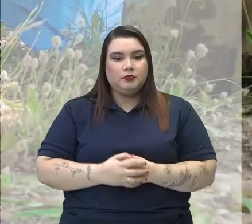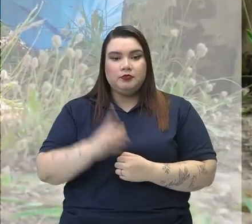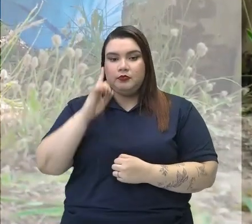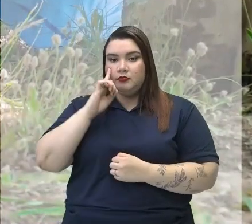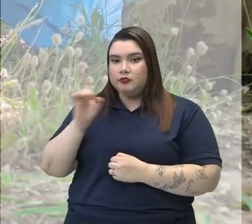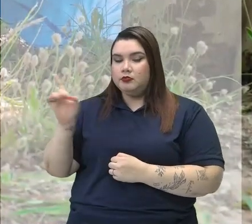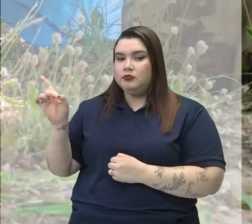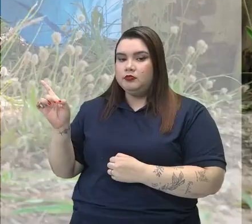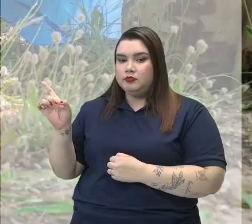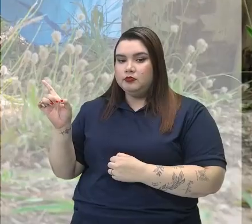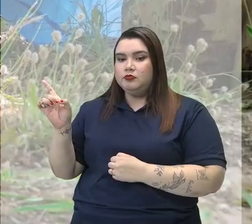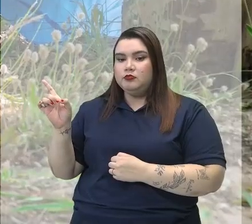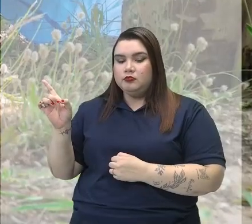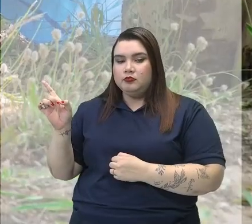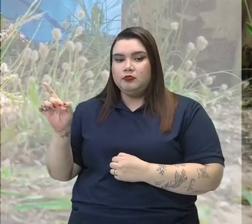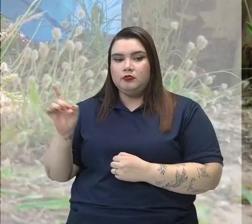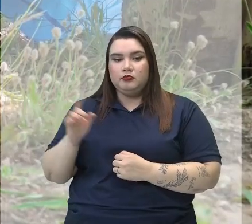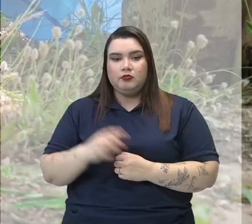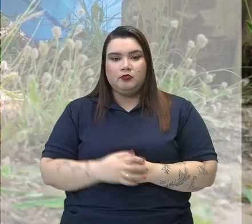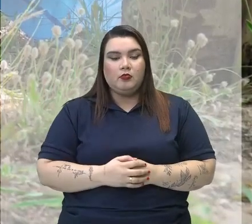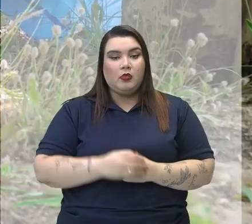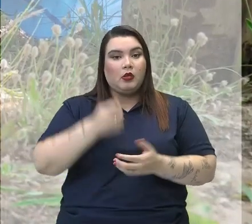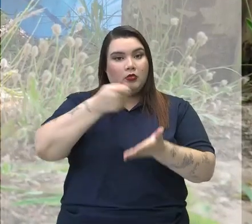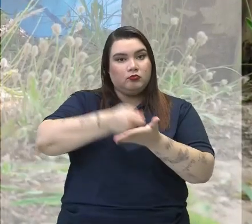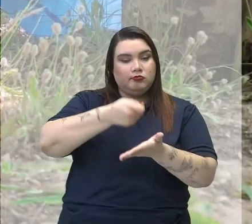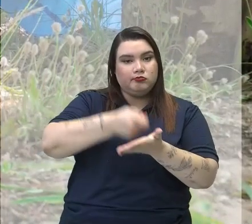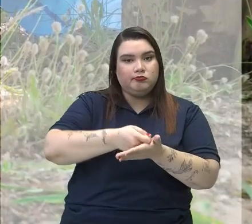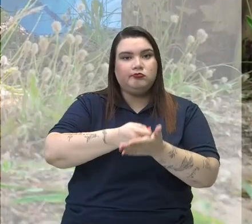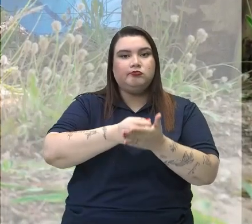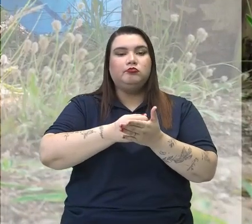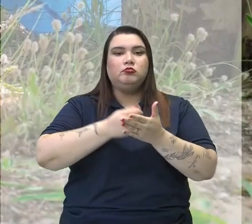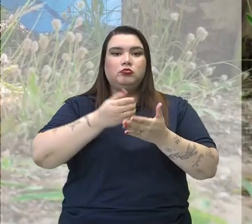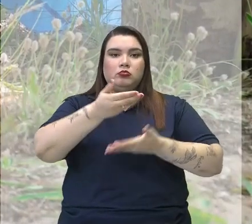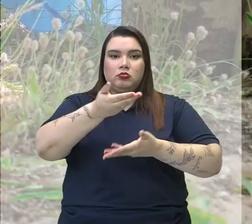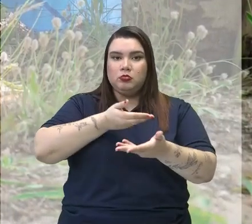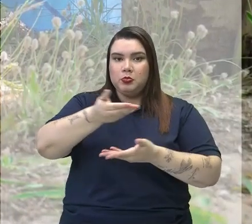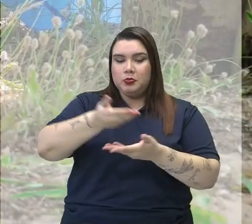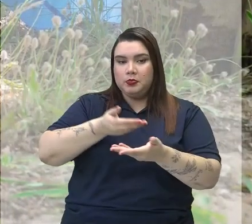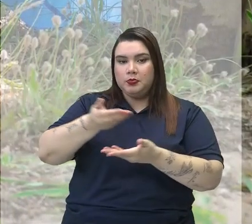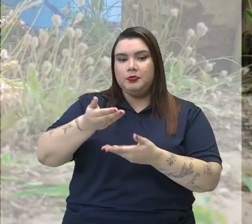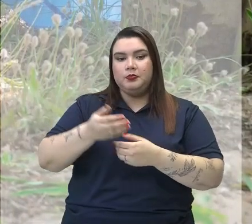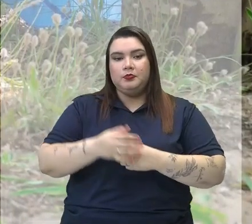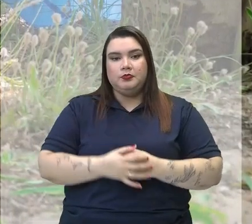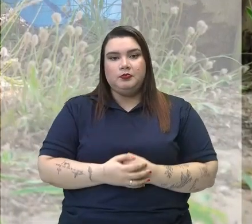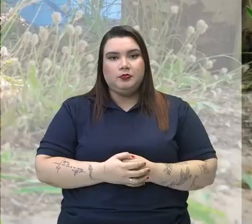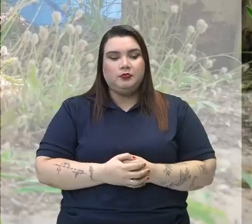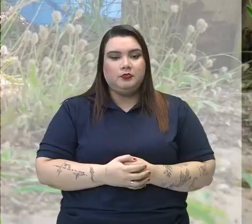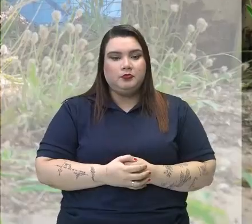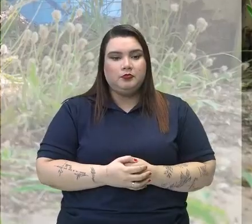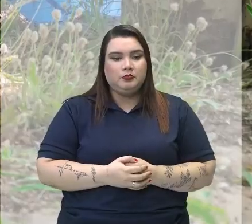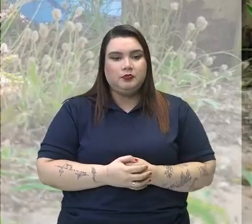Duties to others. Deveres para com os outros.